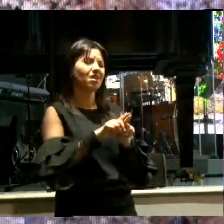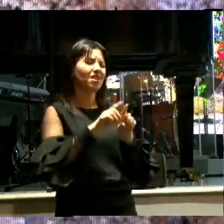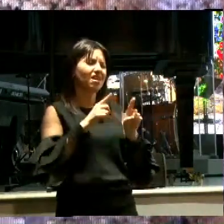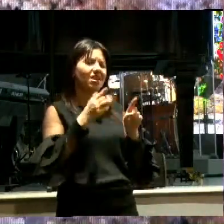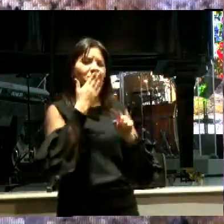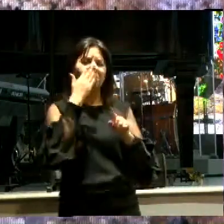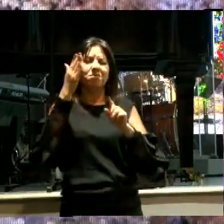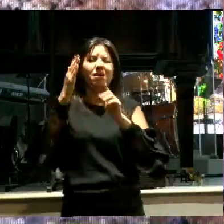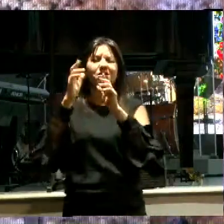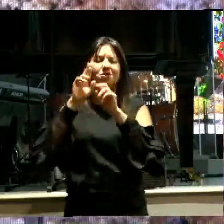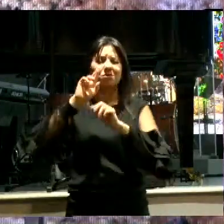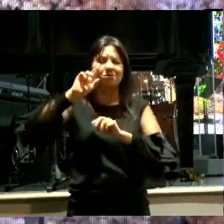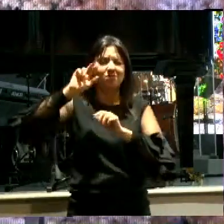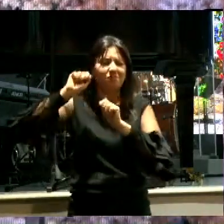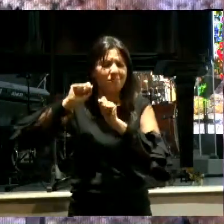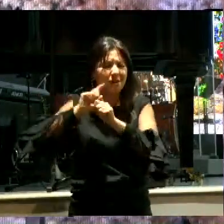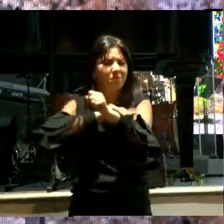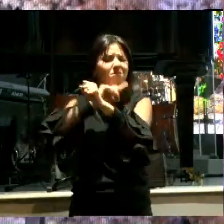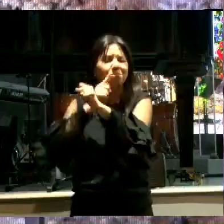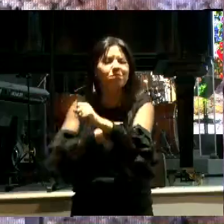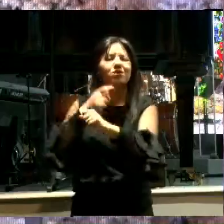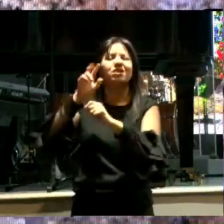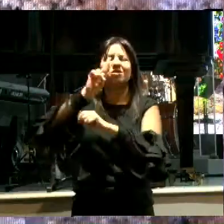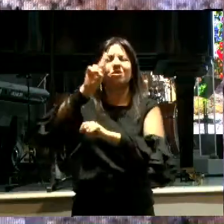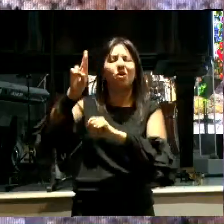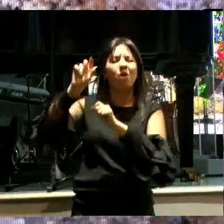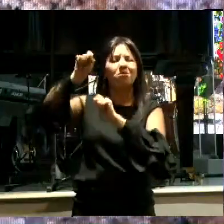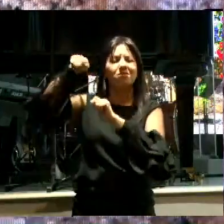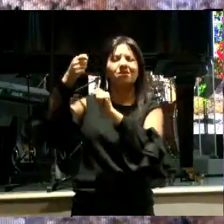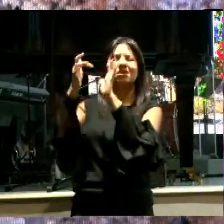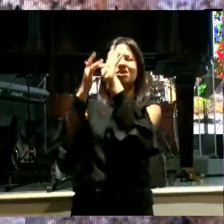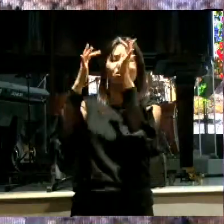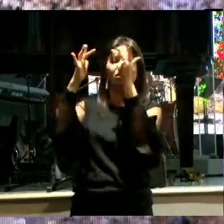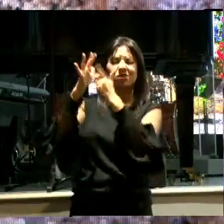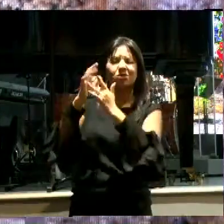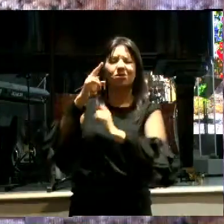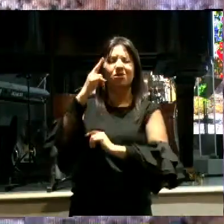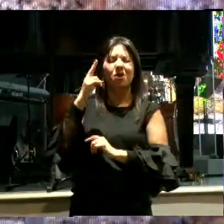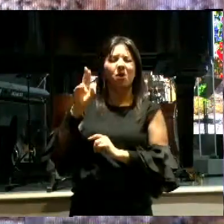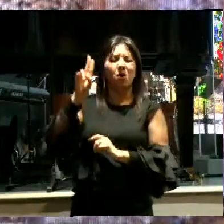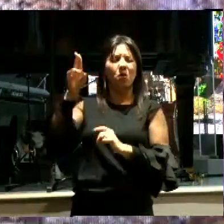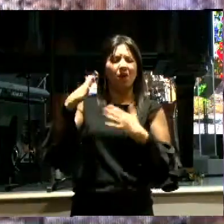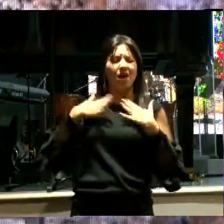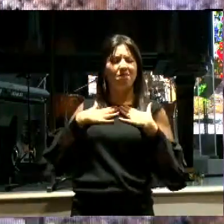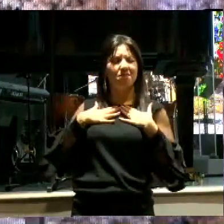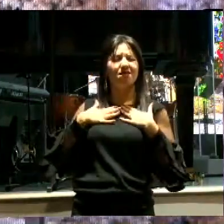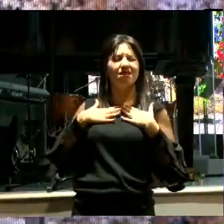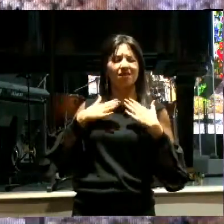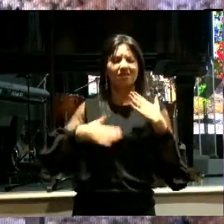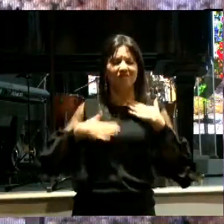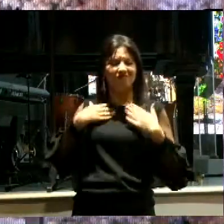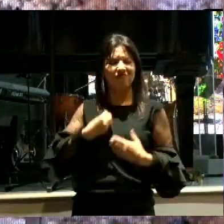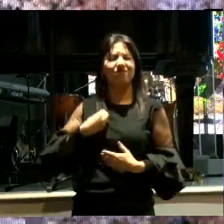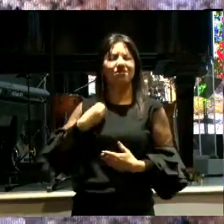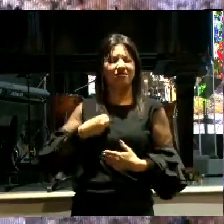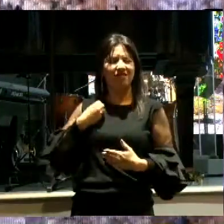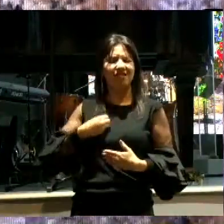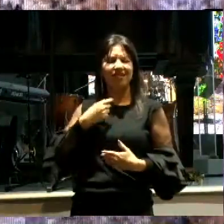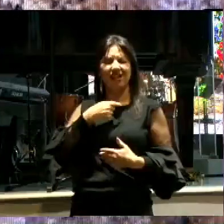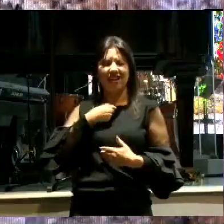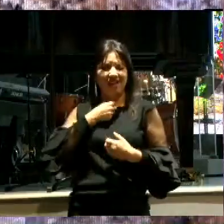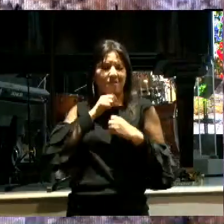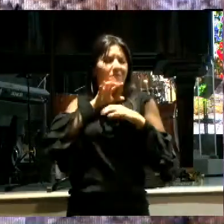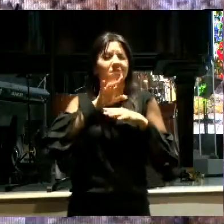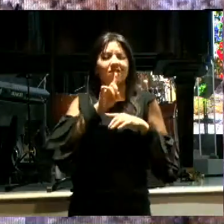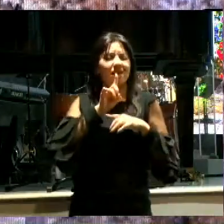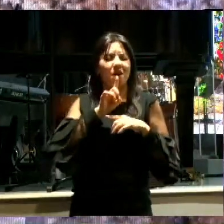poder do nome de Jesus, usa-me poderosamente, fala através da minha boca, que não seja eu a falar,